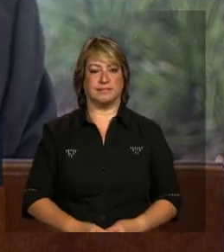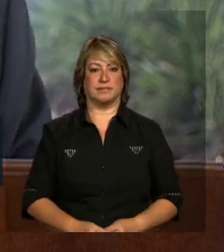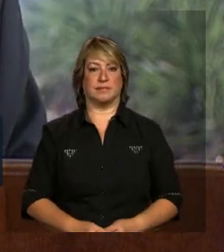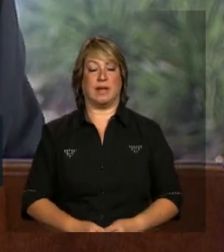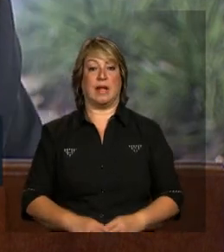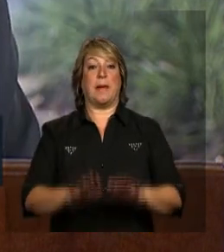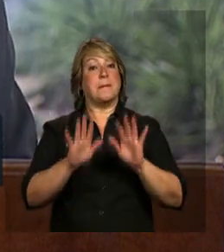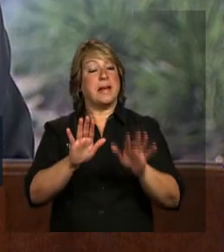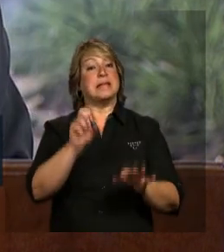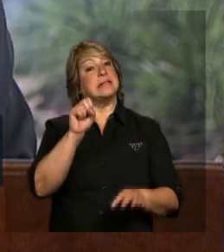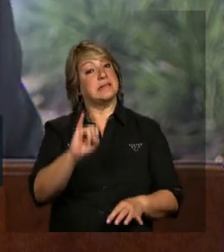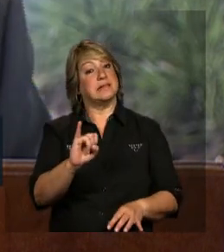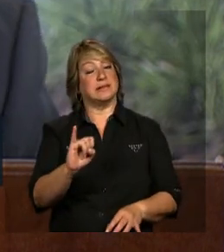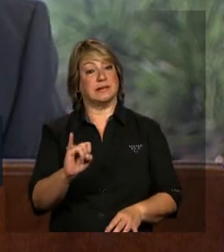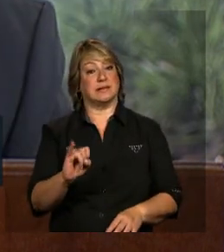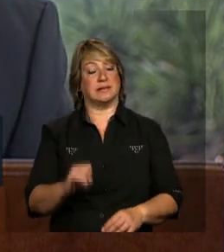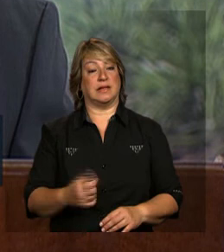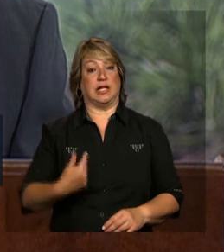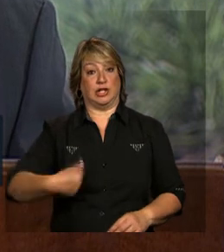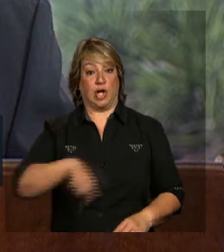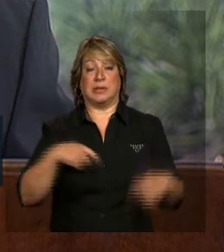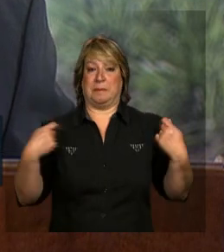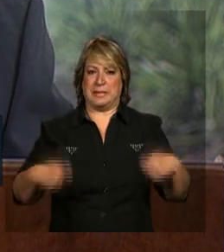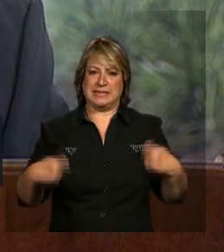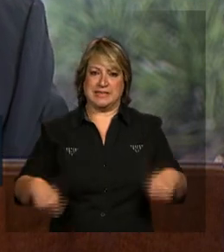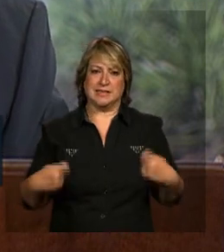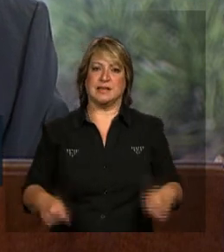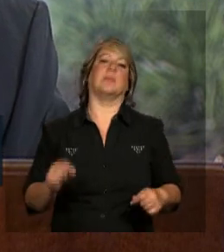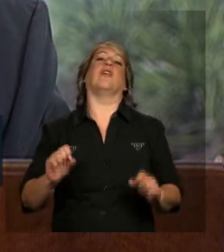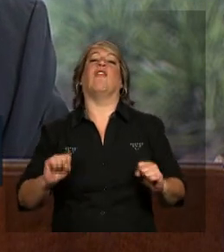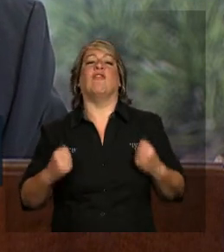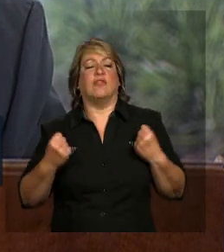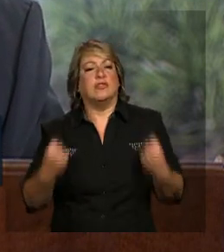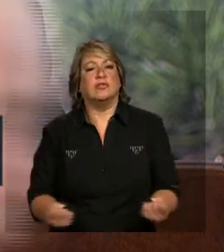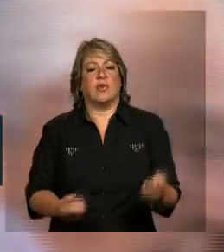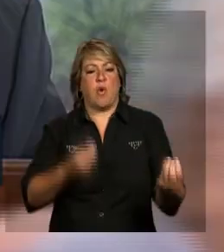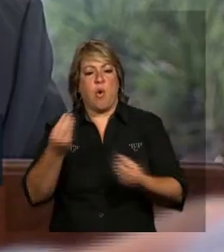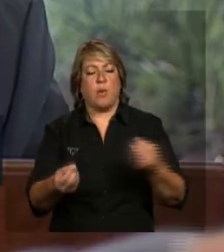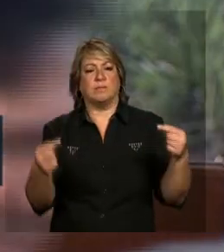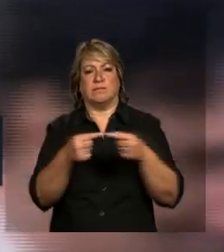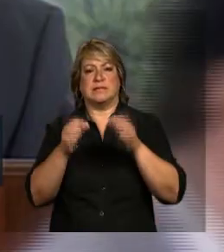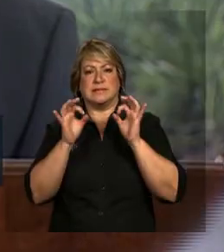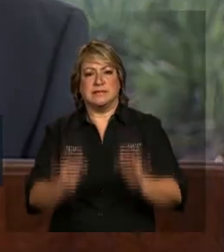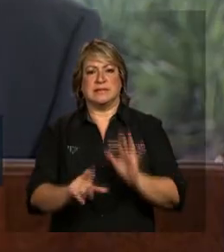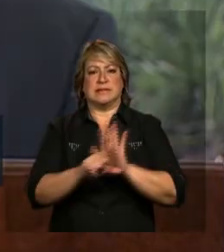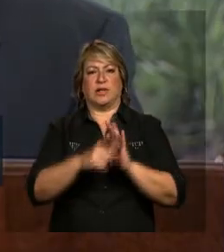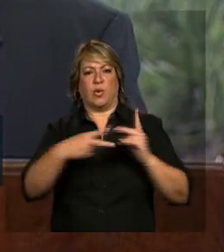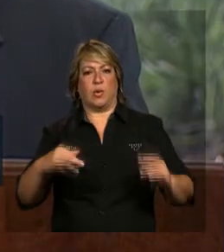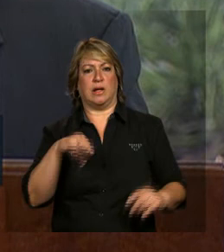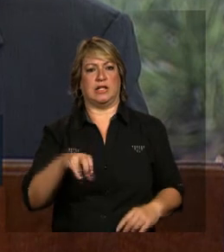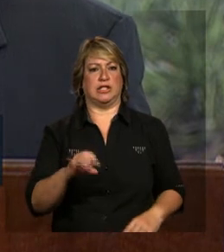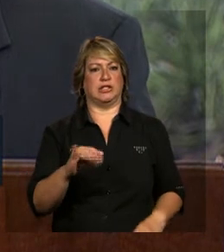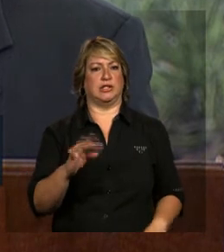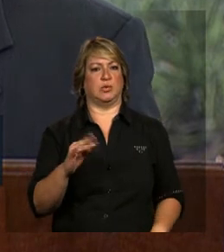é Mas se por um lado nós precisamos reforçar A nossa condição institucional isso se